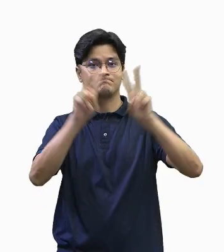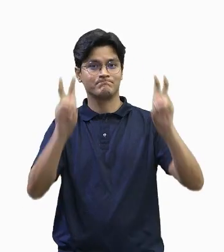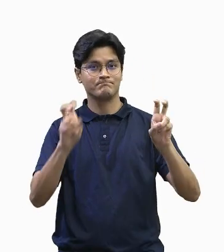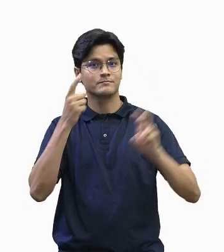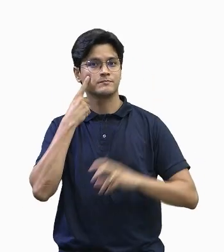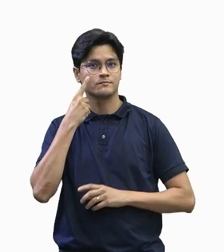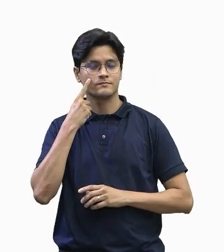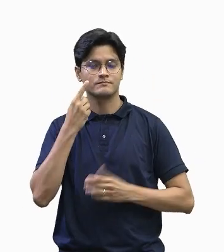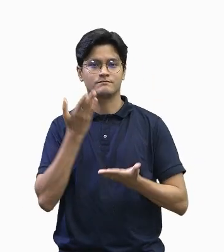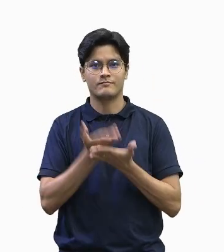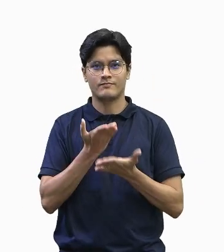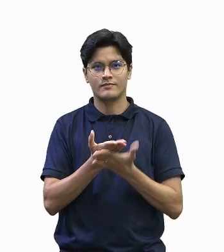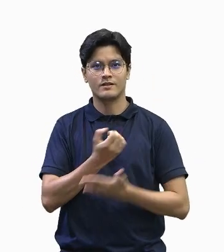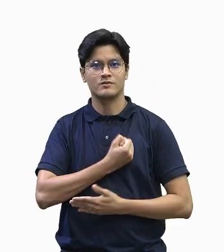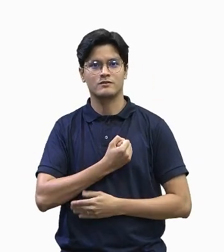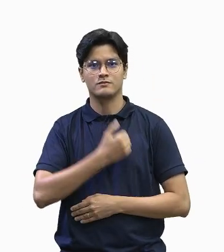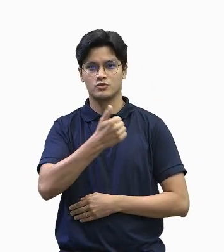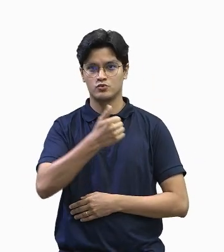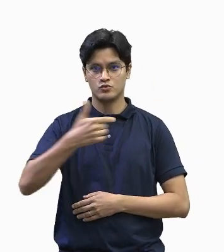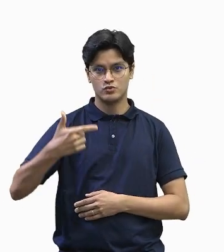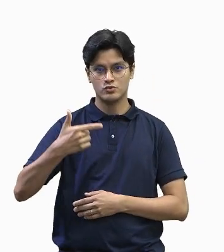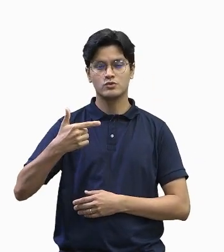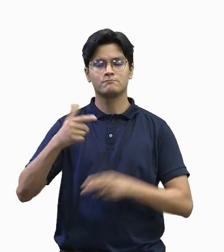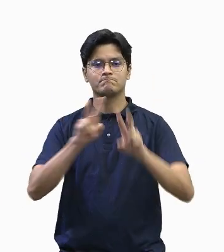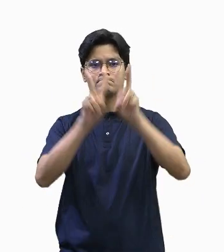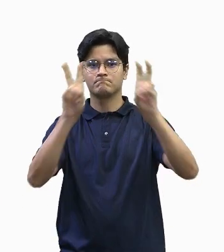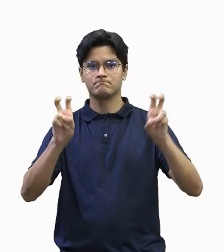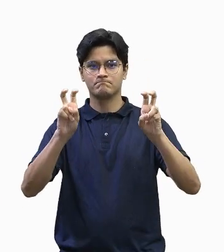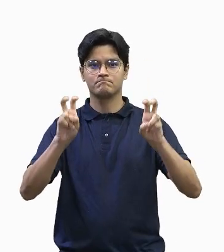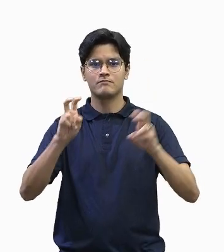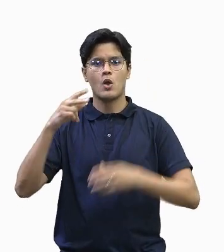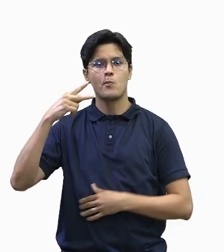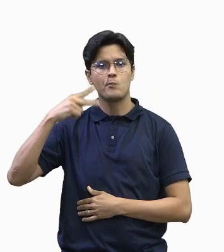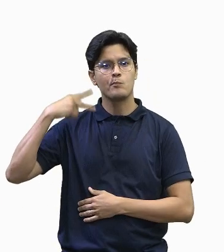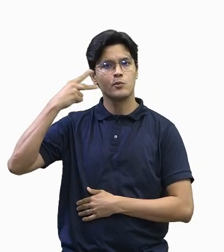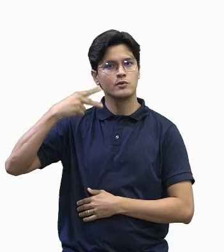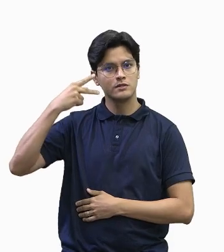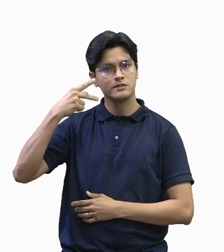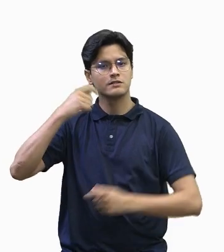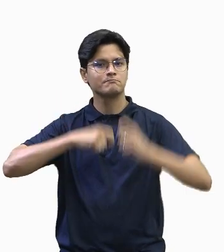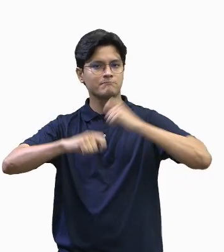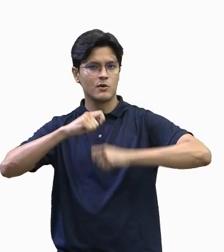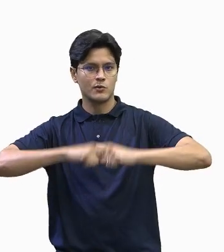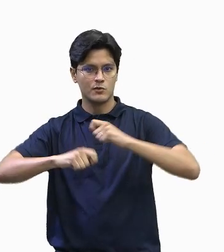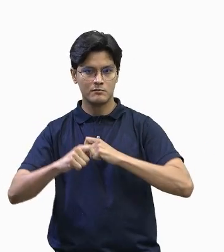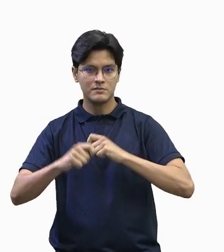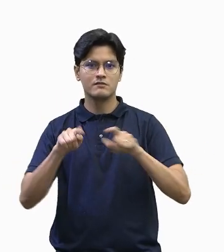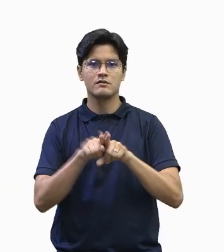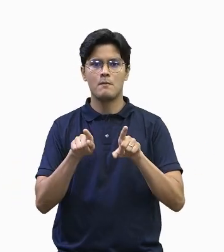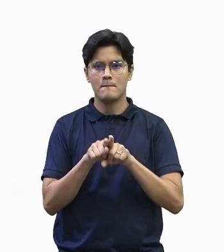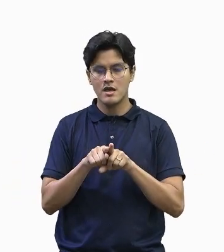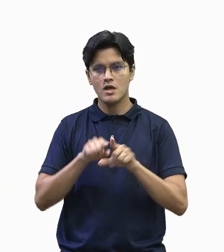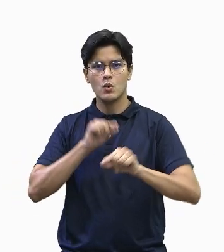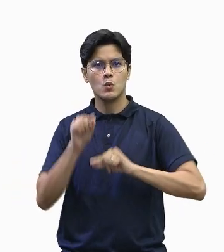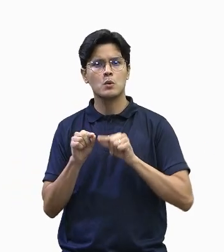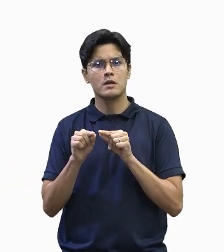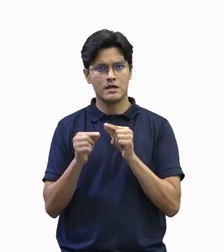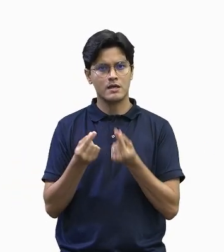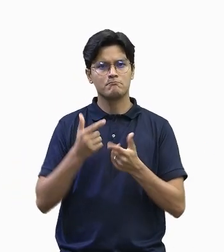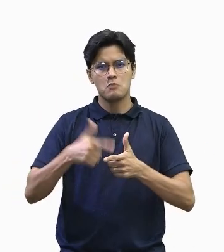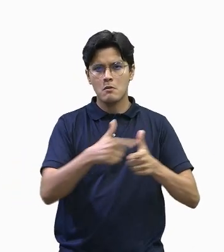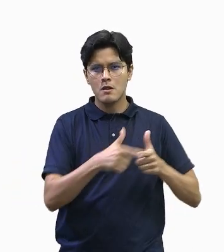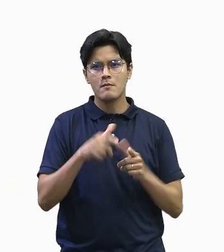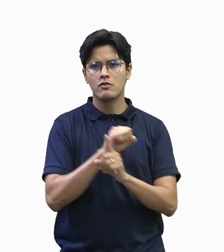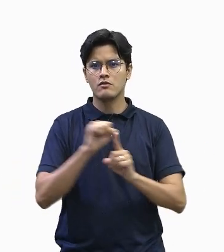Aula de número 12, objeto de conhecimento, a política, economia e conflitos sociais na Primeira